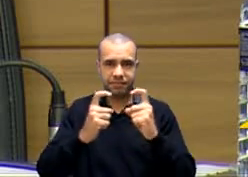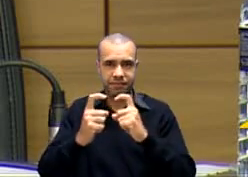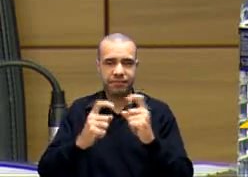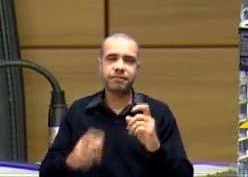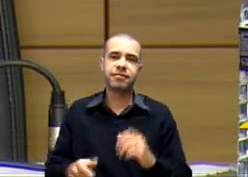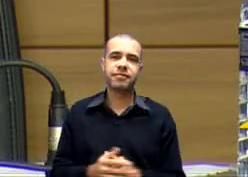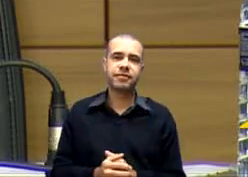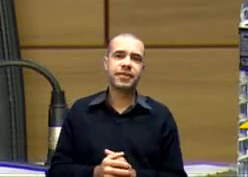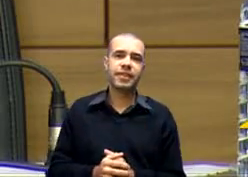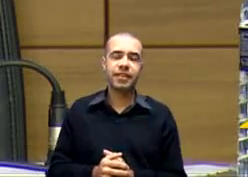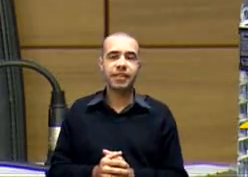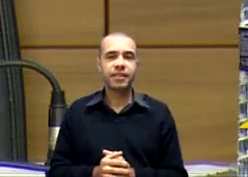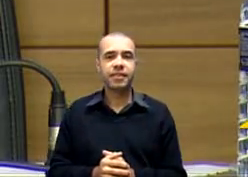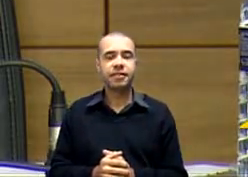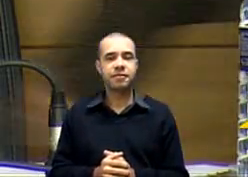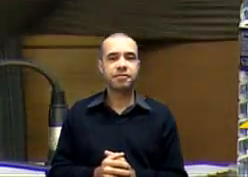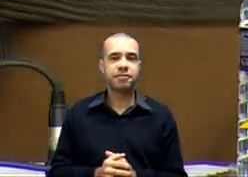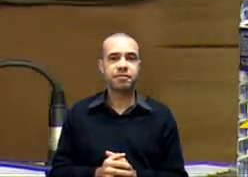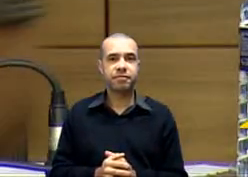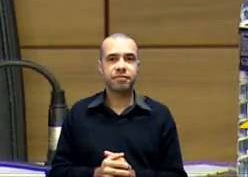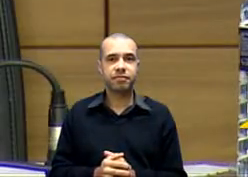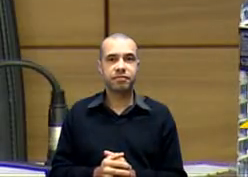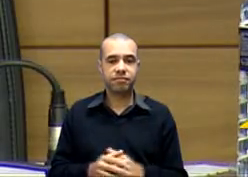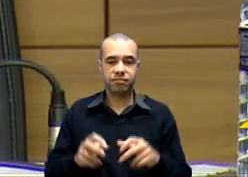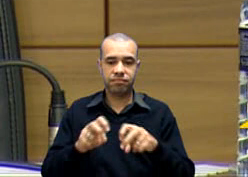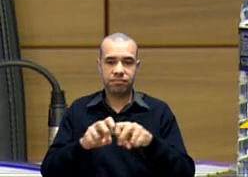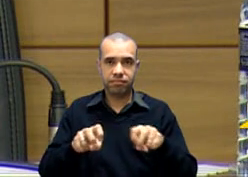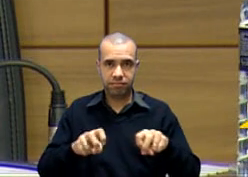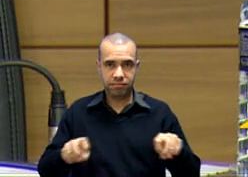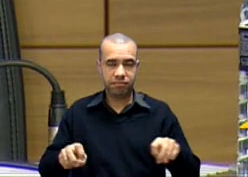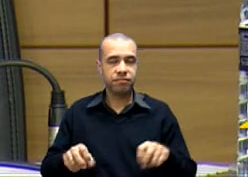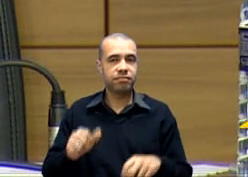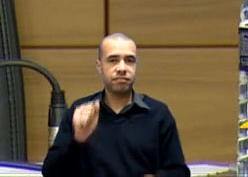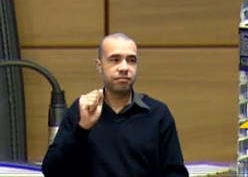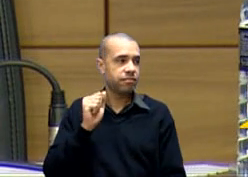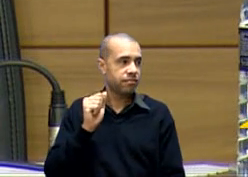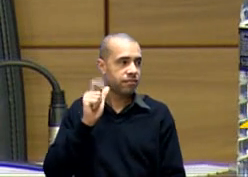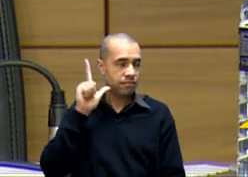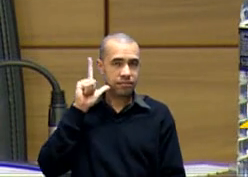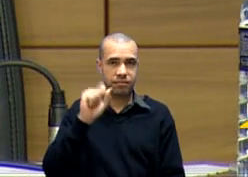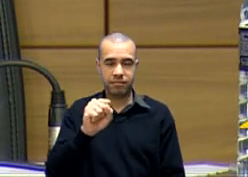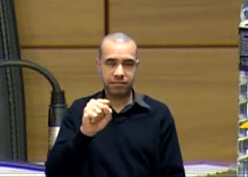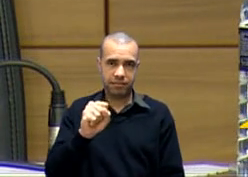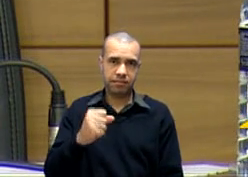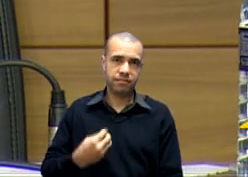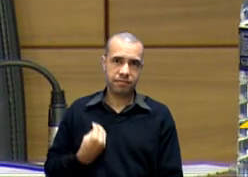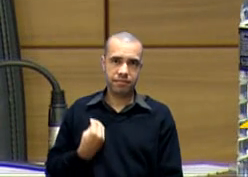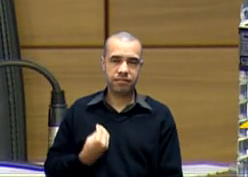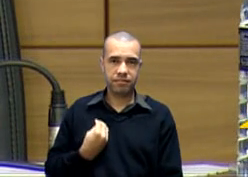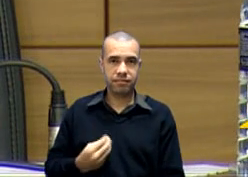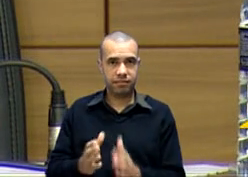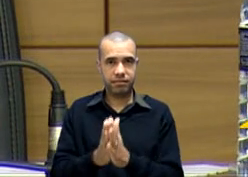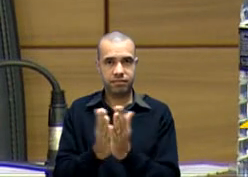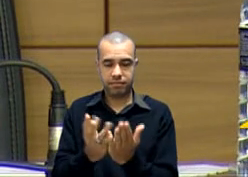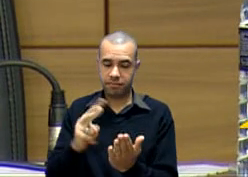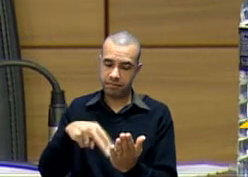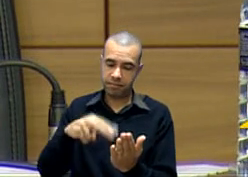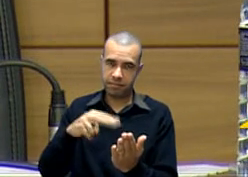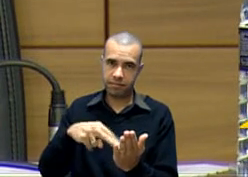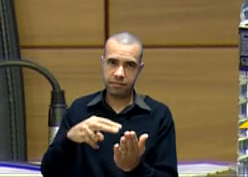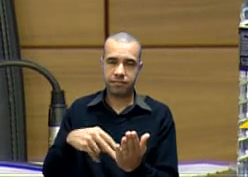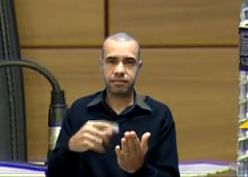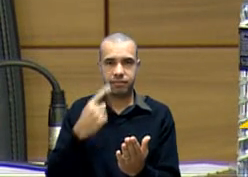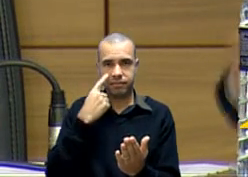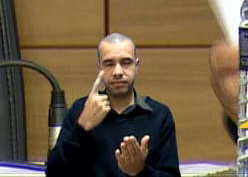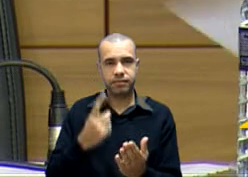terça-feira. Já está ocupando a tribuna o pastor vereador Luiz Santos para ler um trecho da Bíblia Sagrada para